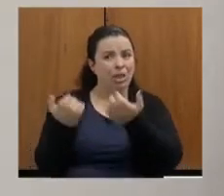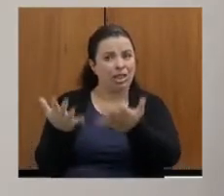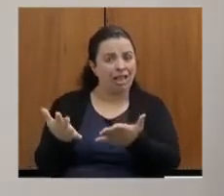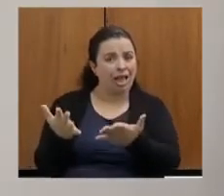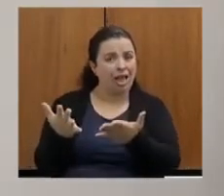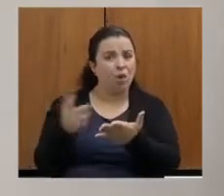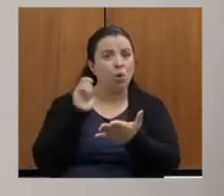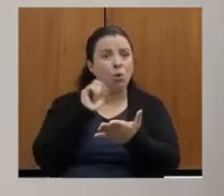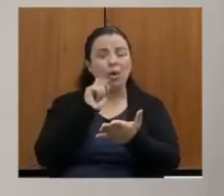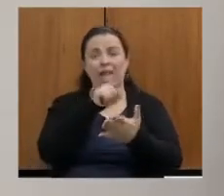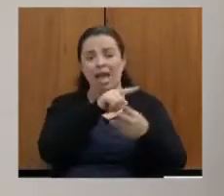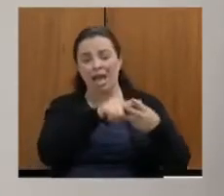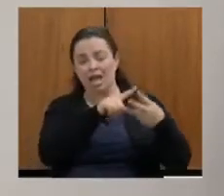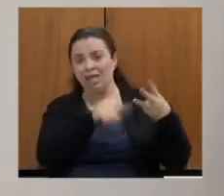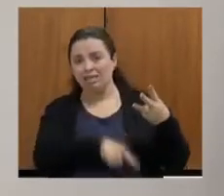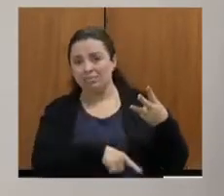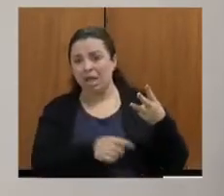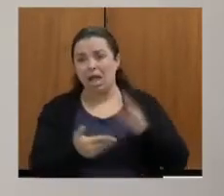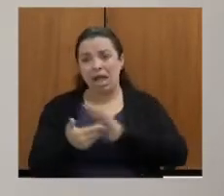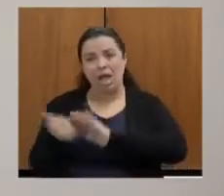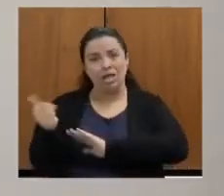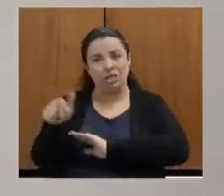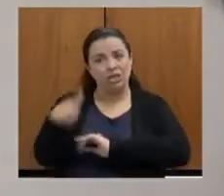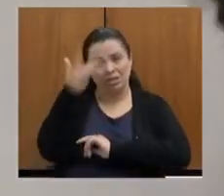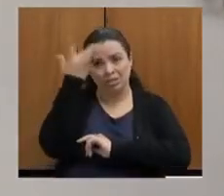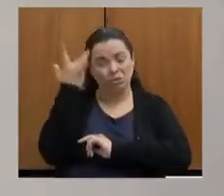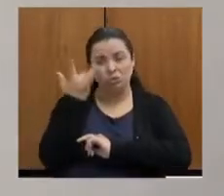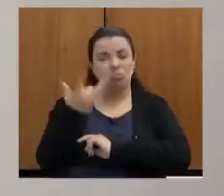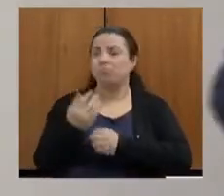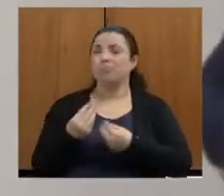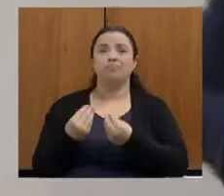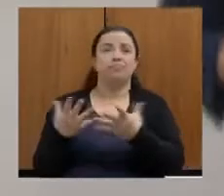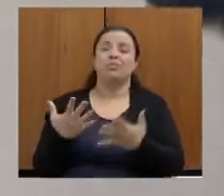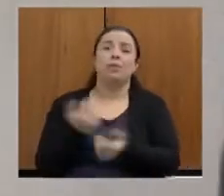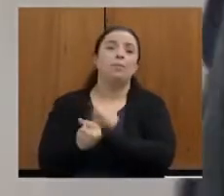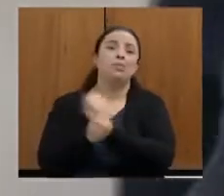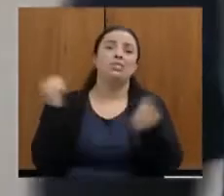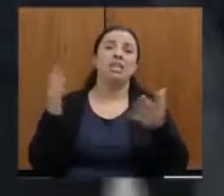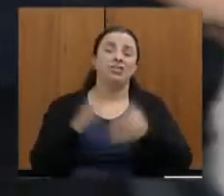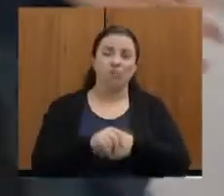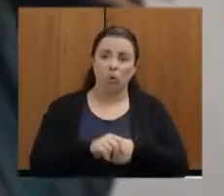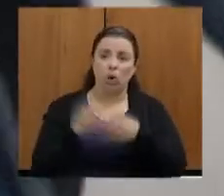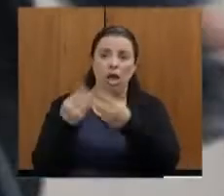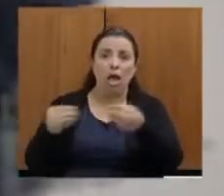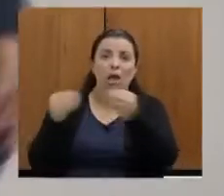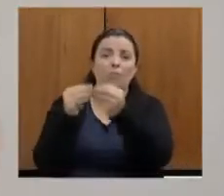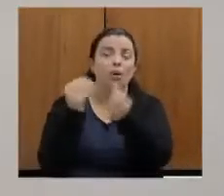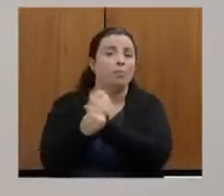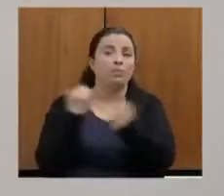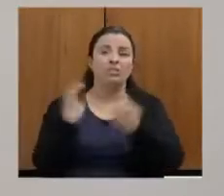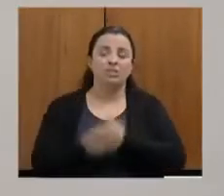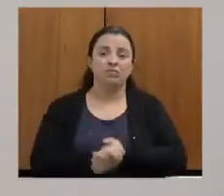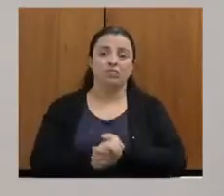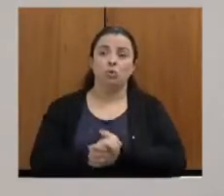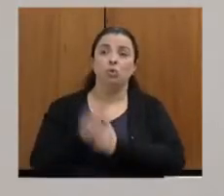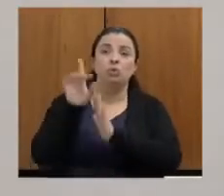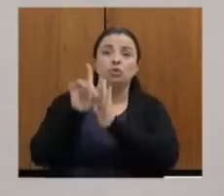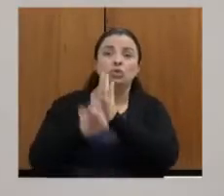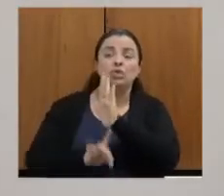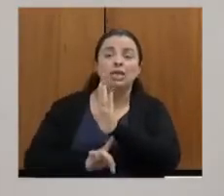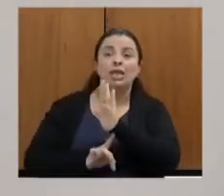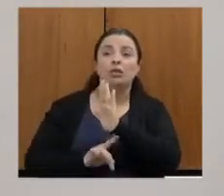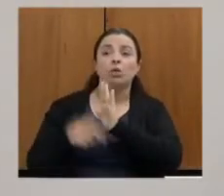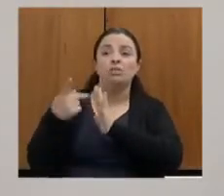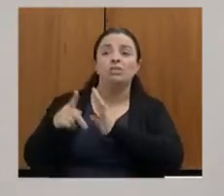bhp retiraram de cada pessoa do direito ao território do direito ao quintal né Ainda me